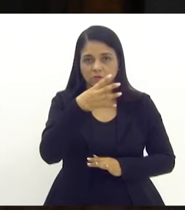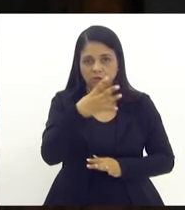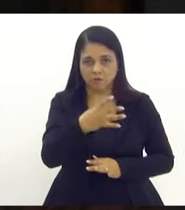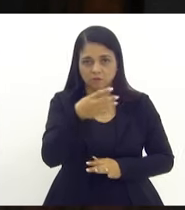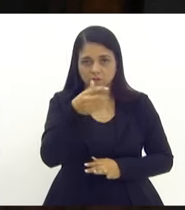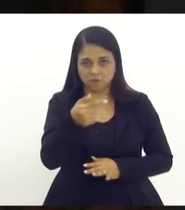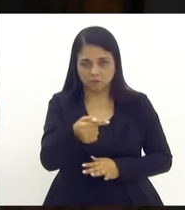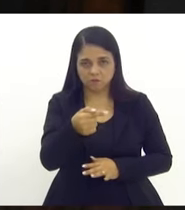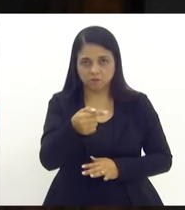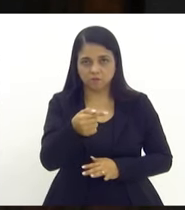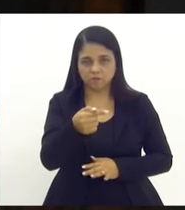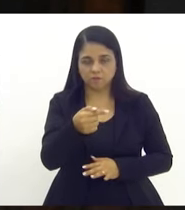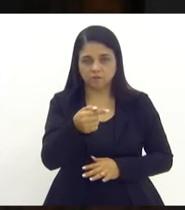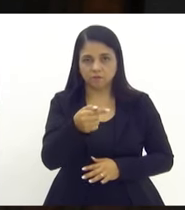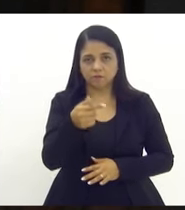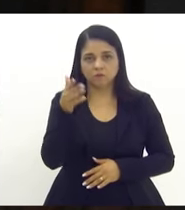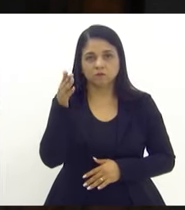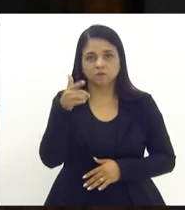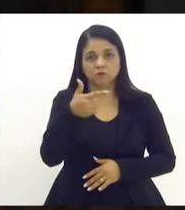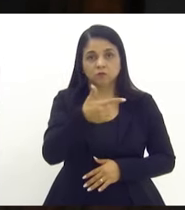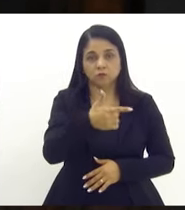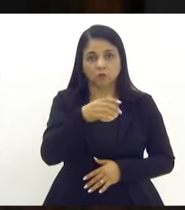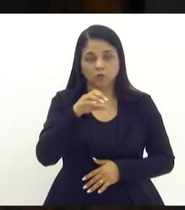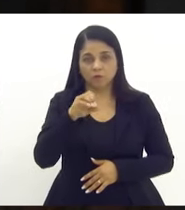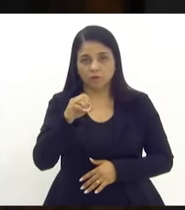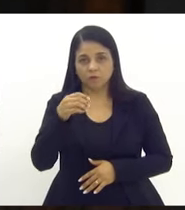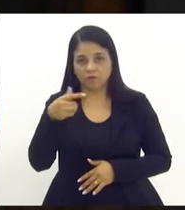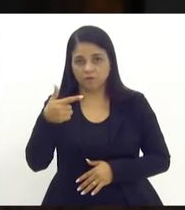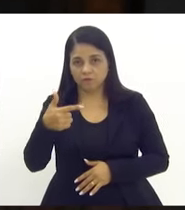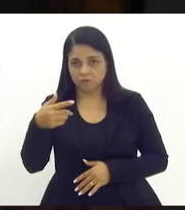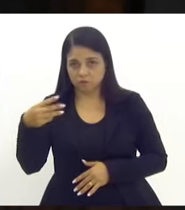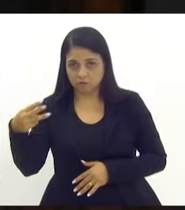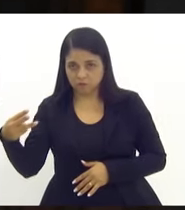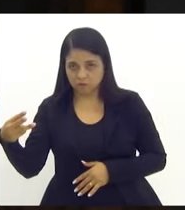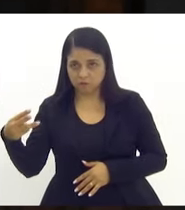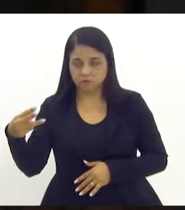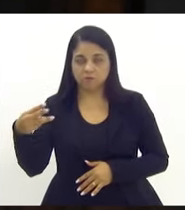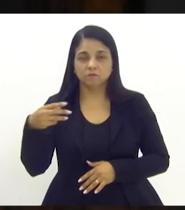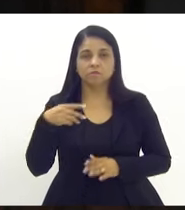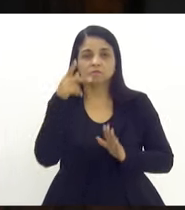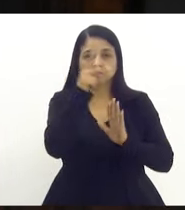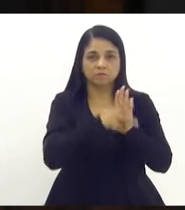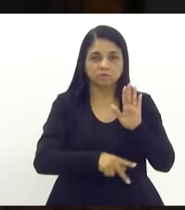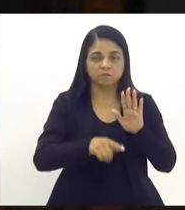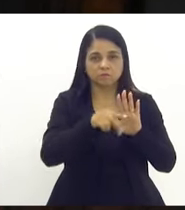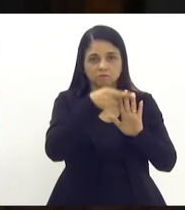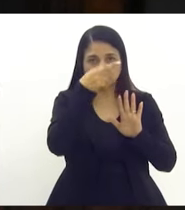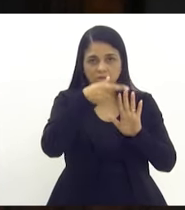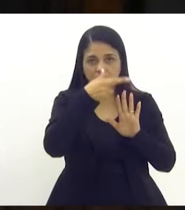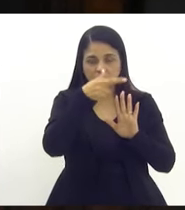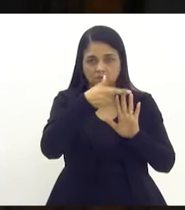347, de 2023. Projeto de resolução...